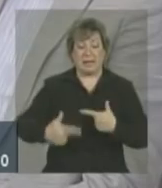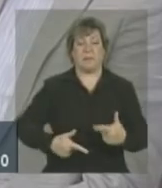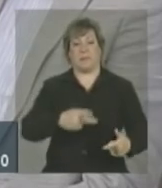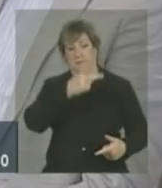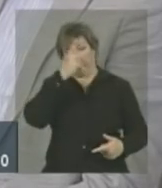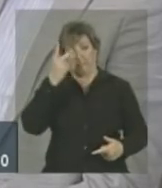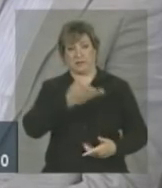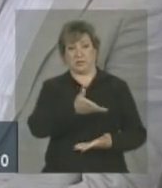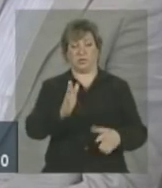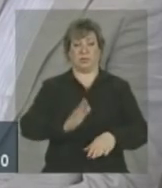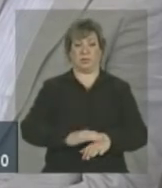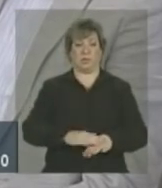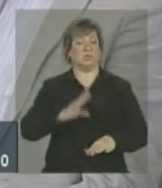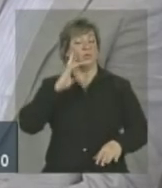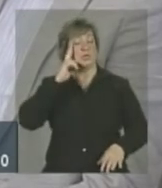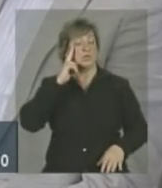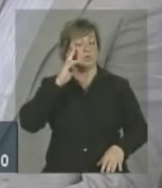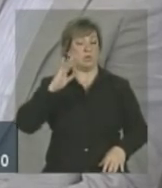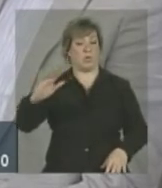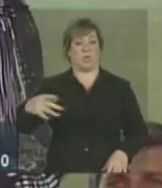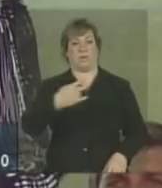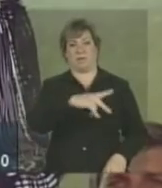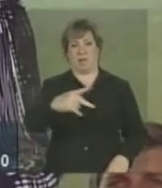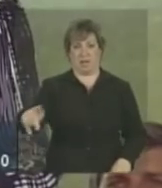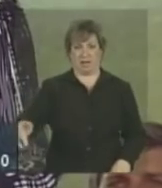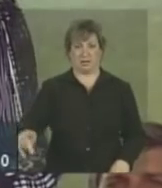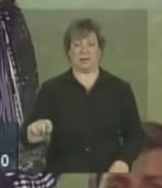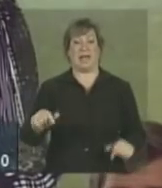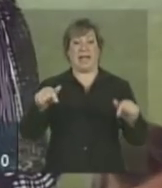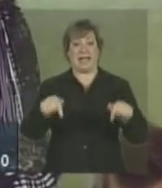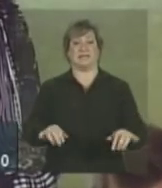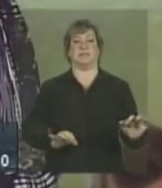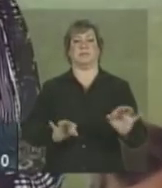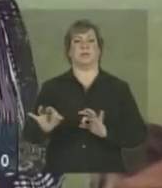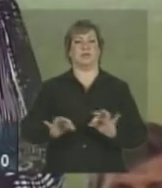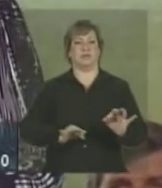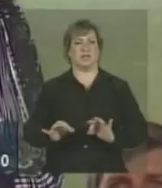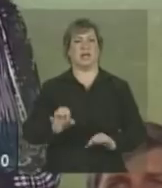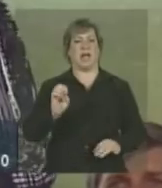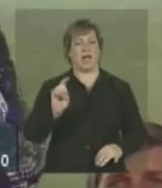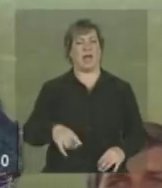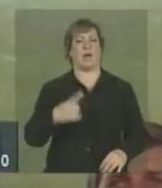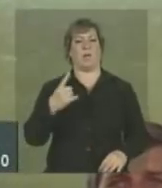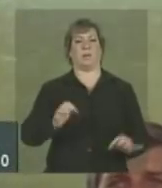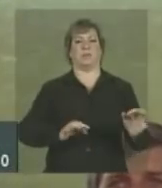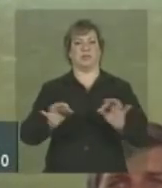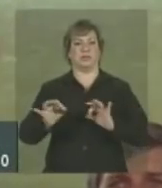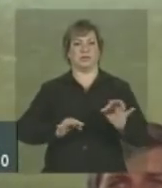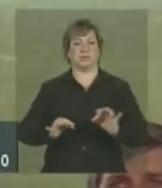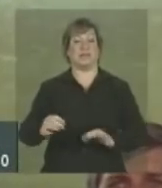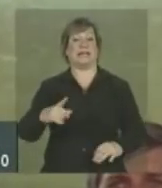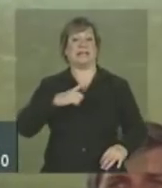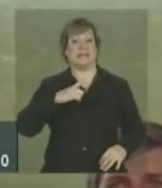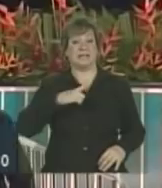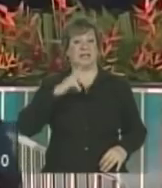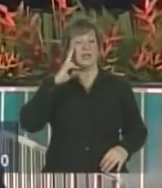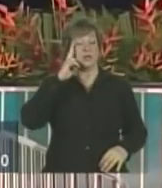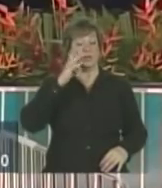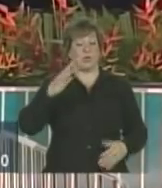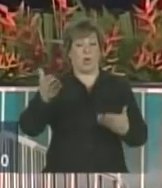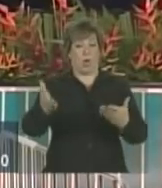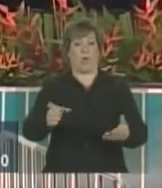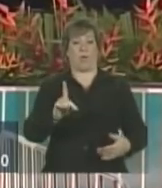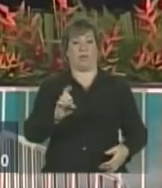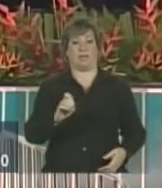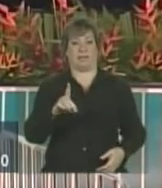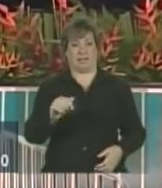pessoas e do sonho delas. E este projeto é um projeto que tem no sonho do DEDA,